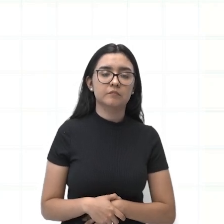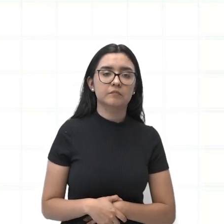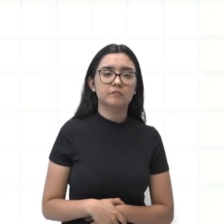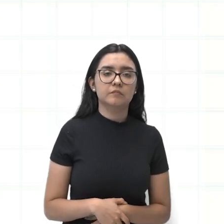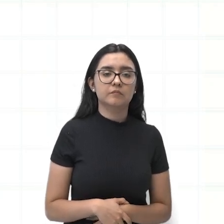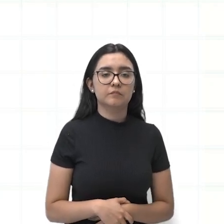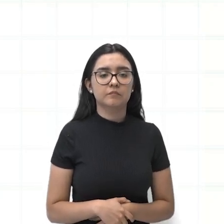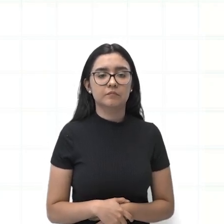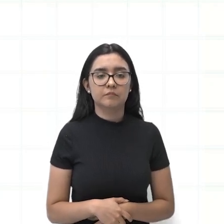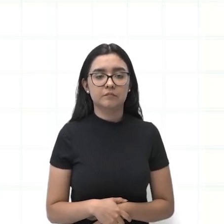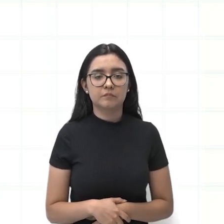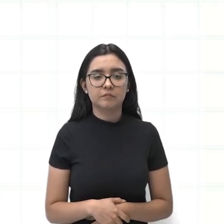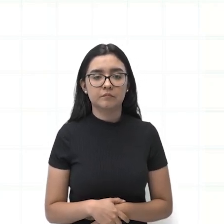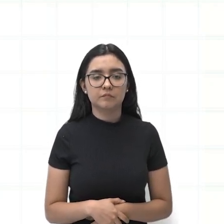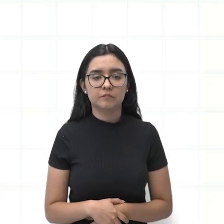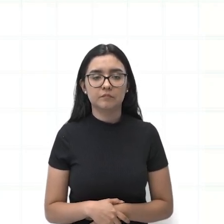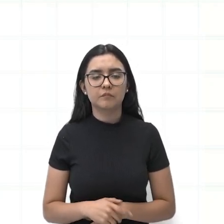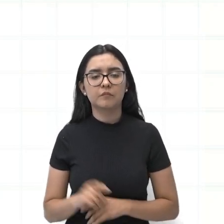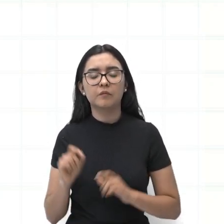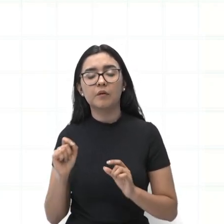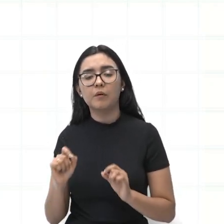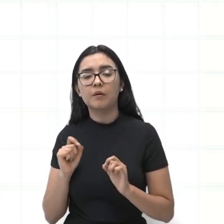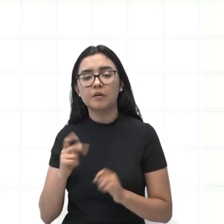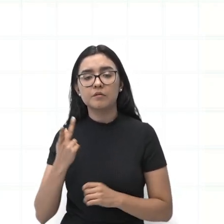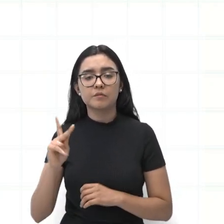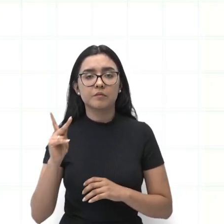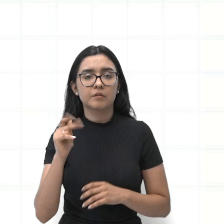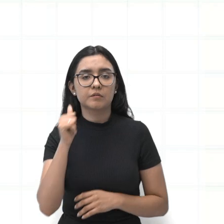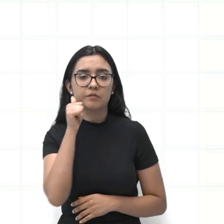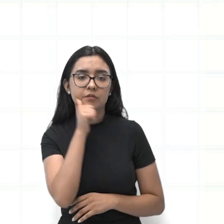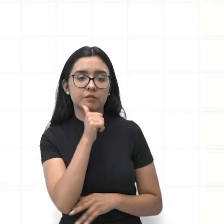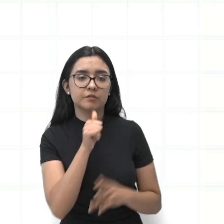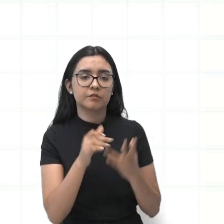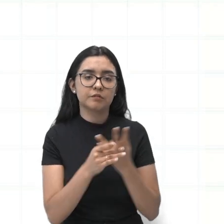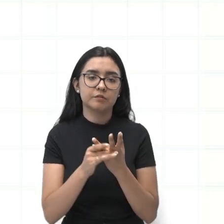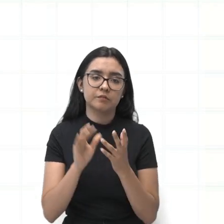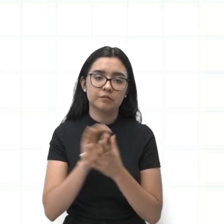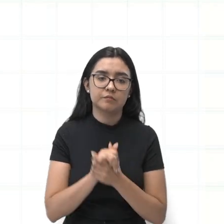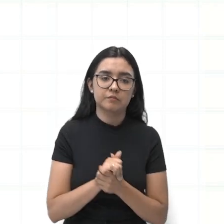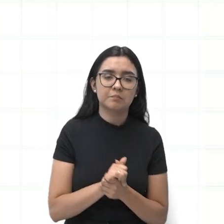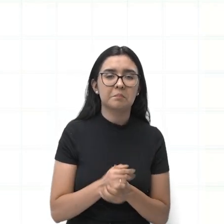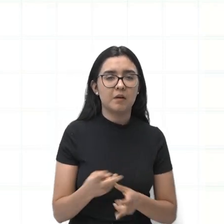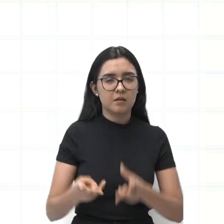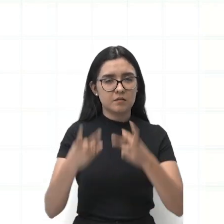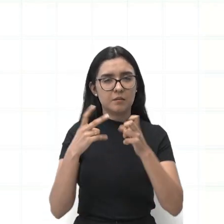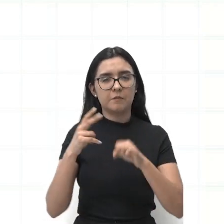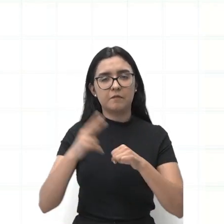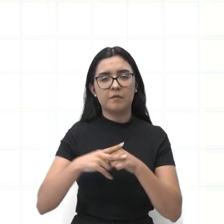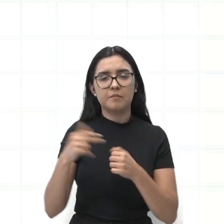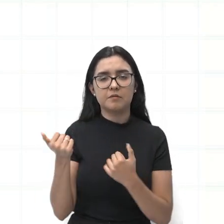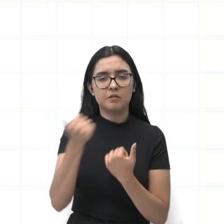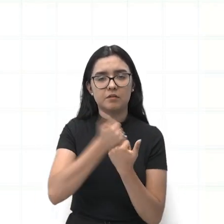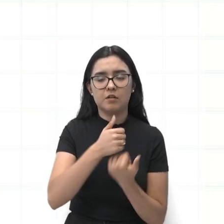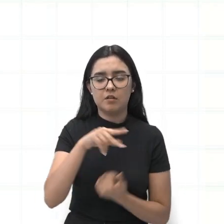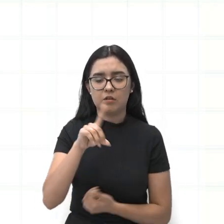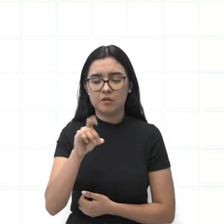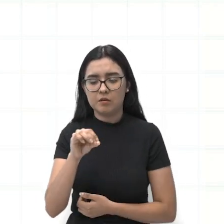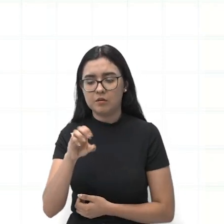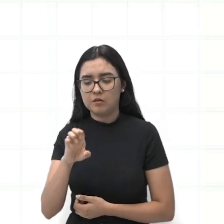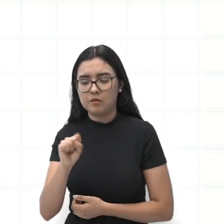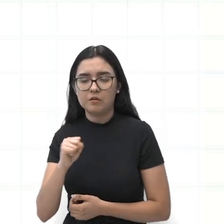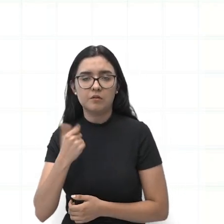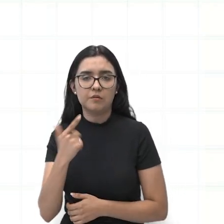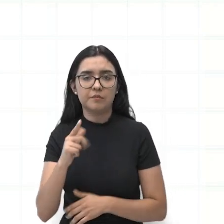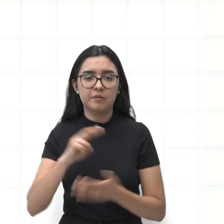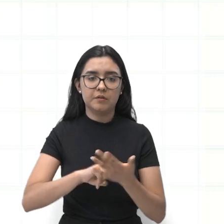O que sua esposa? What does? O que sua esposa? Olha só, ele não tem tradução de novo aqui, ó, esse verbo auxiliar, tá?